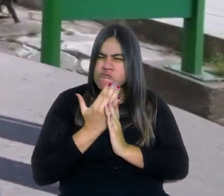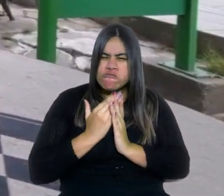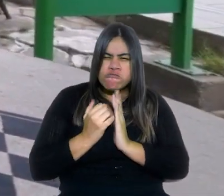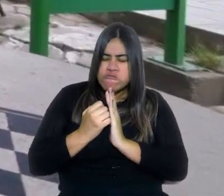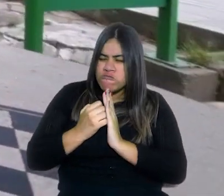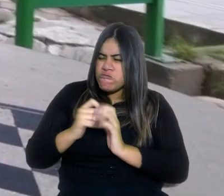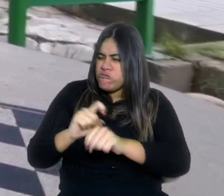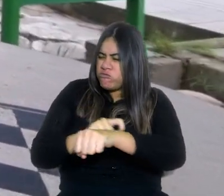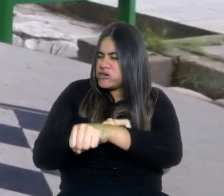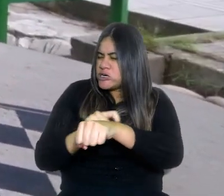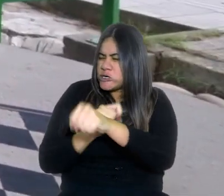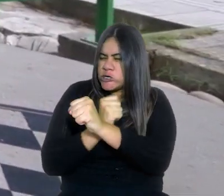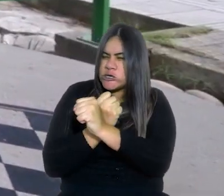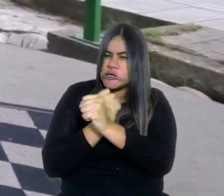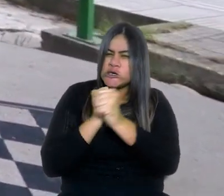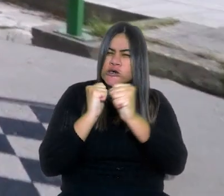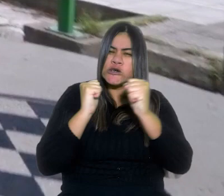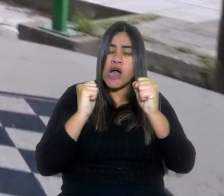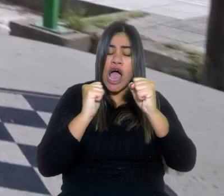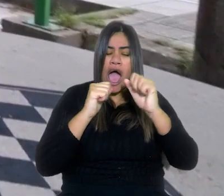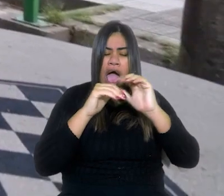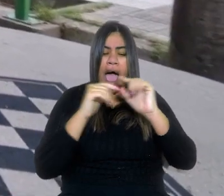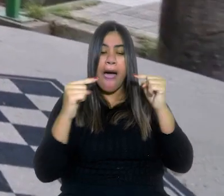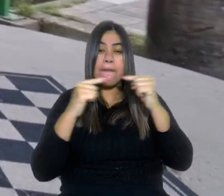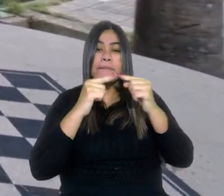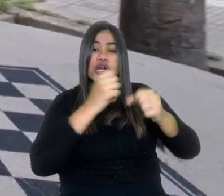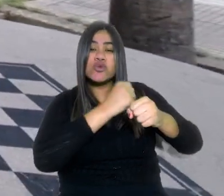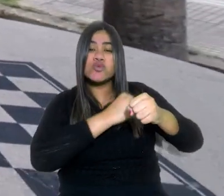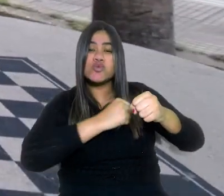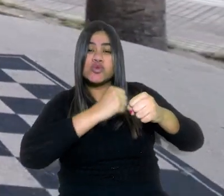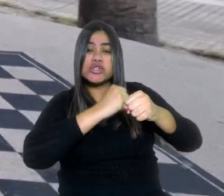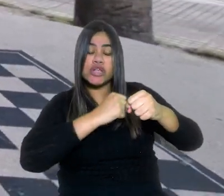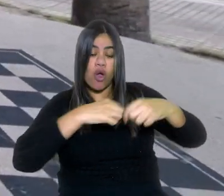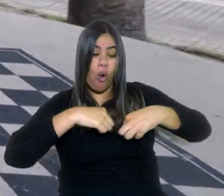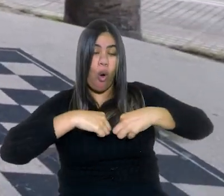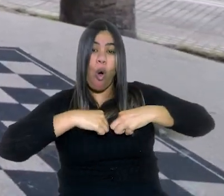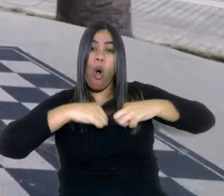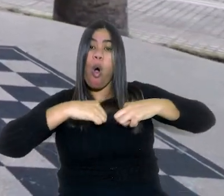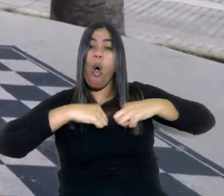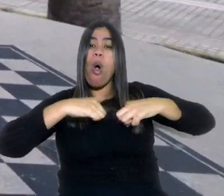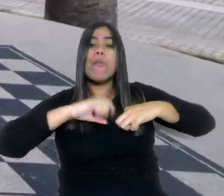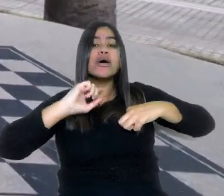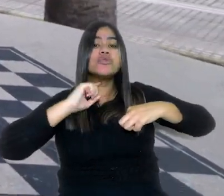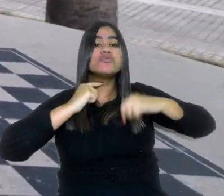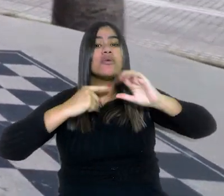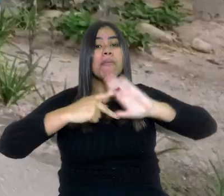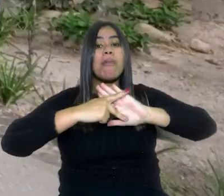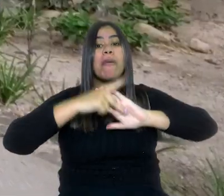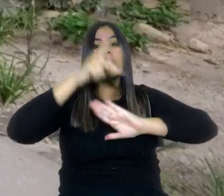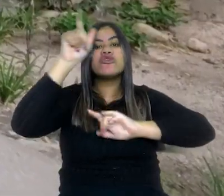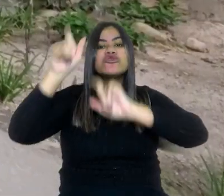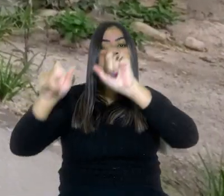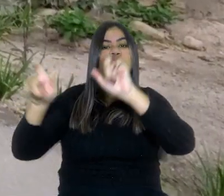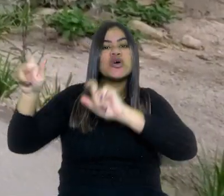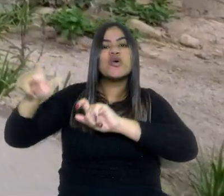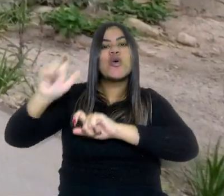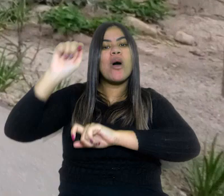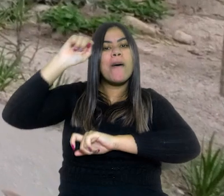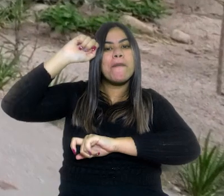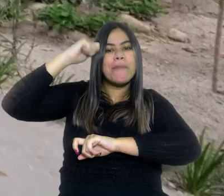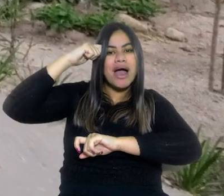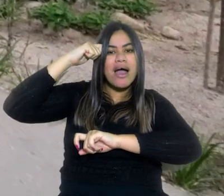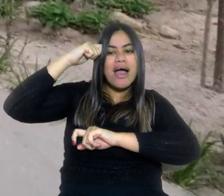baixinho revolta, no fundo das cozinhas alheias, debaixo das trouxas, roupagens sujas dos